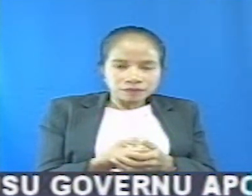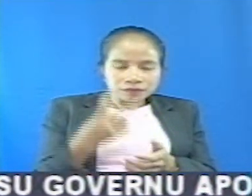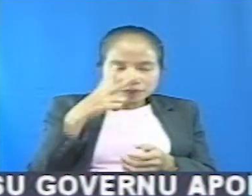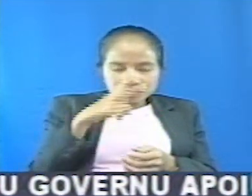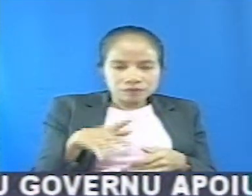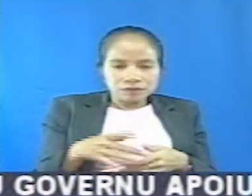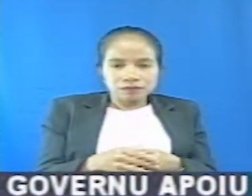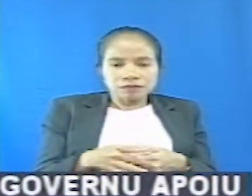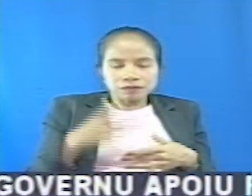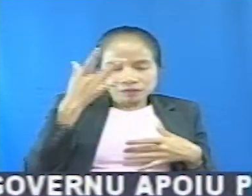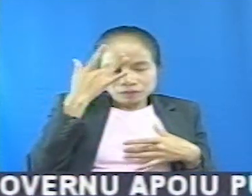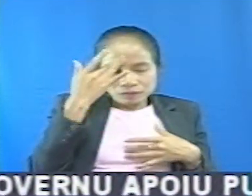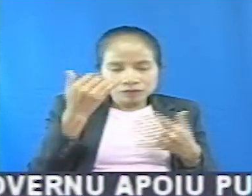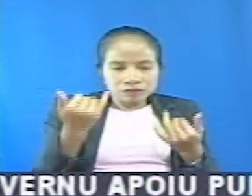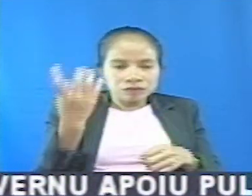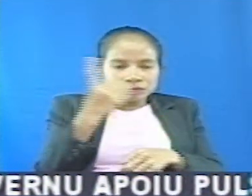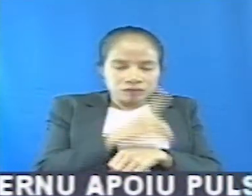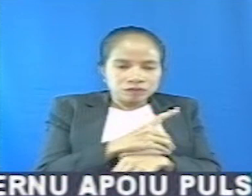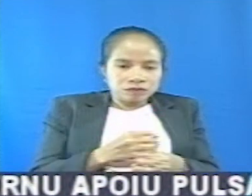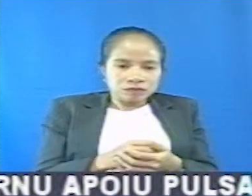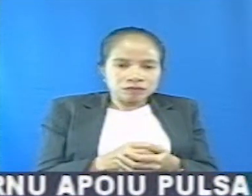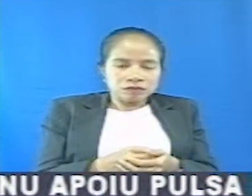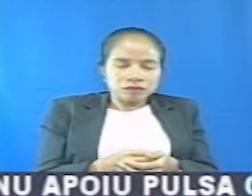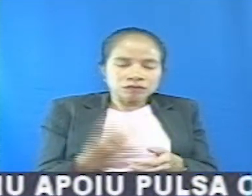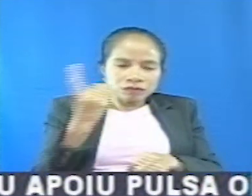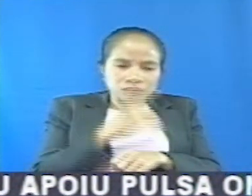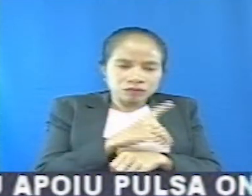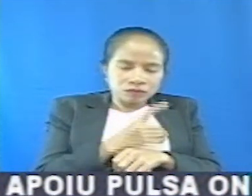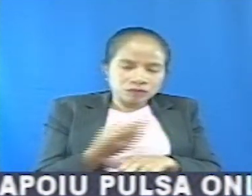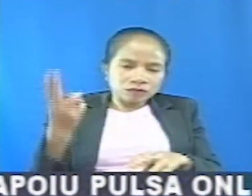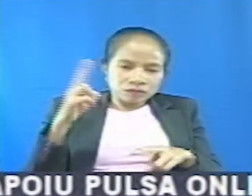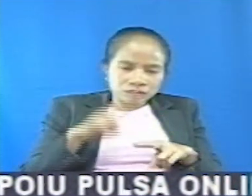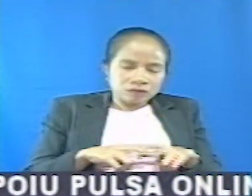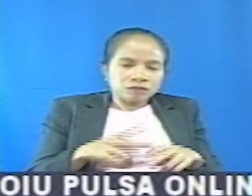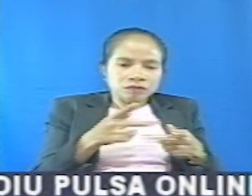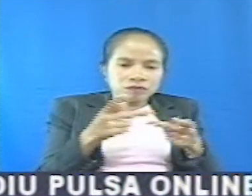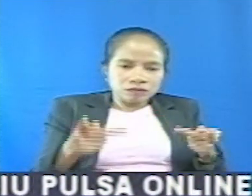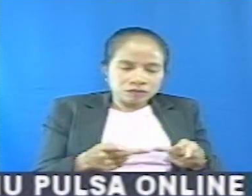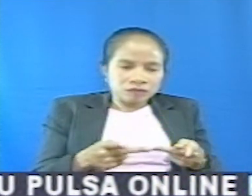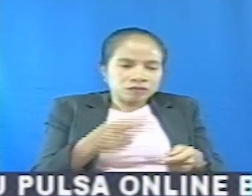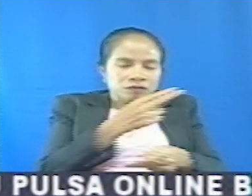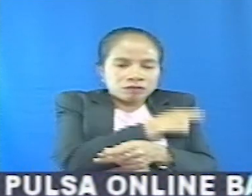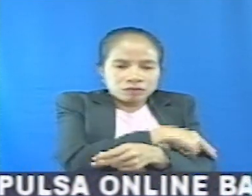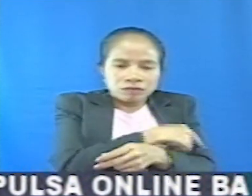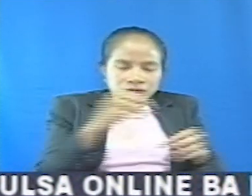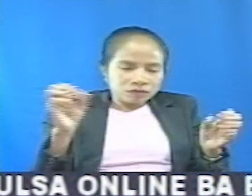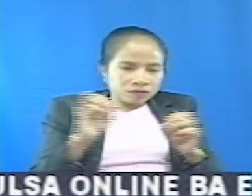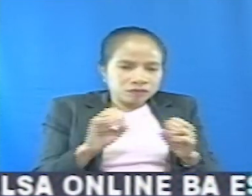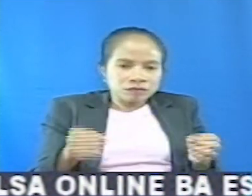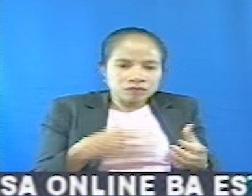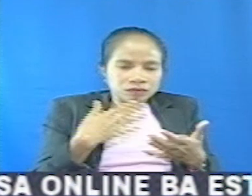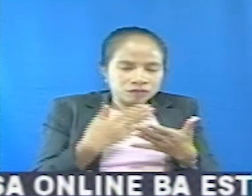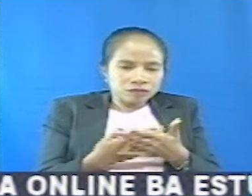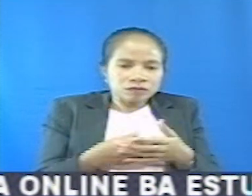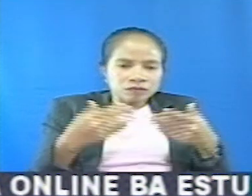Reba caso o hinloron, reto aumenta bebê. Espaço e isolamento se la aguenta. No